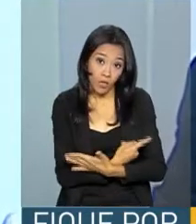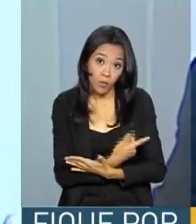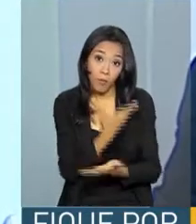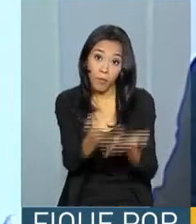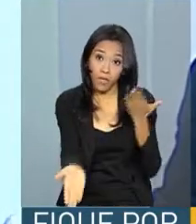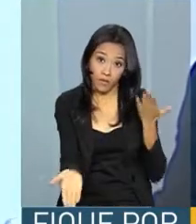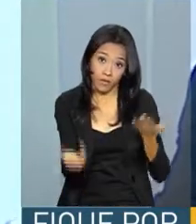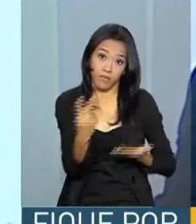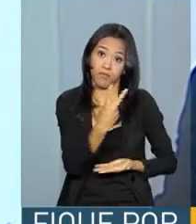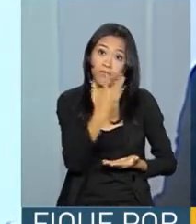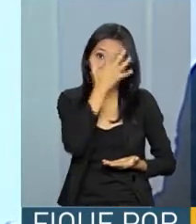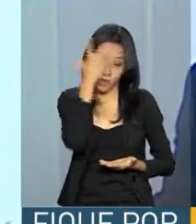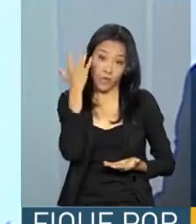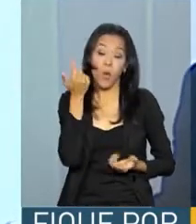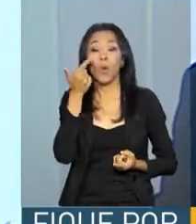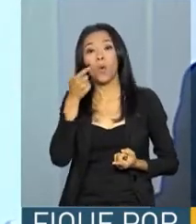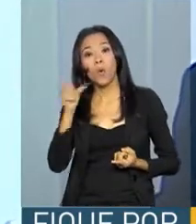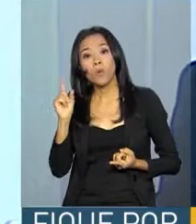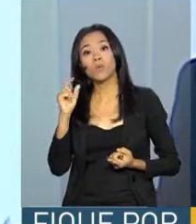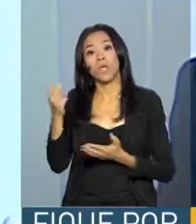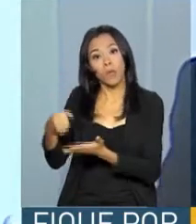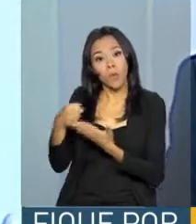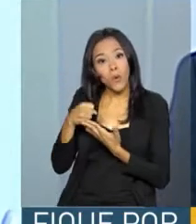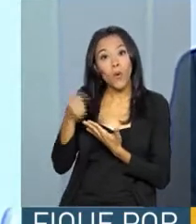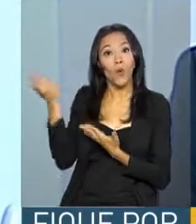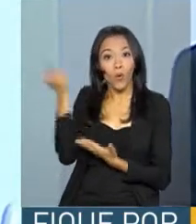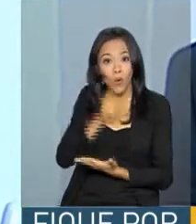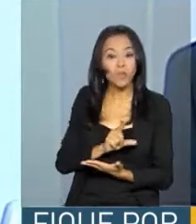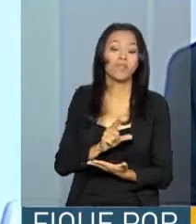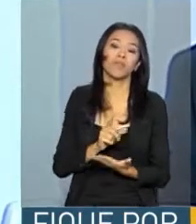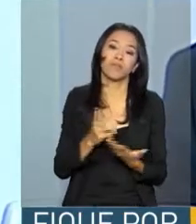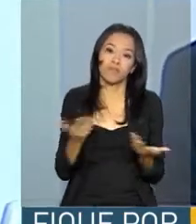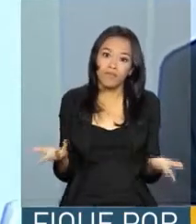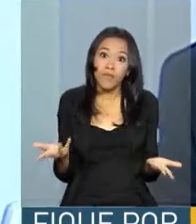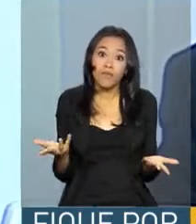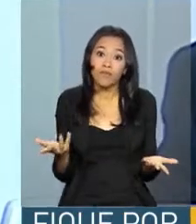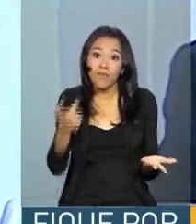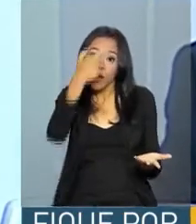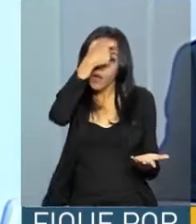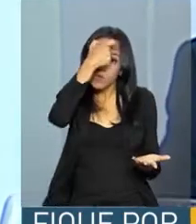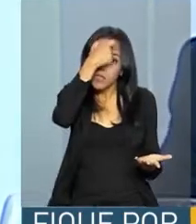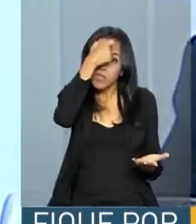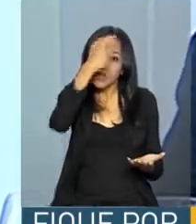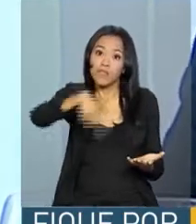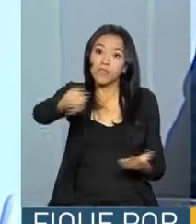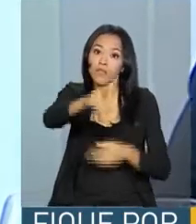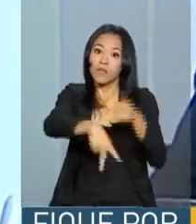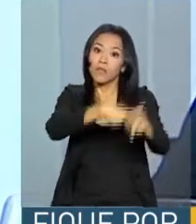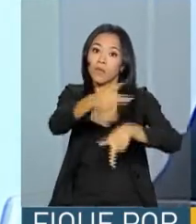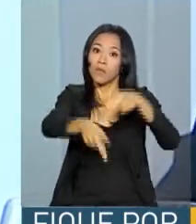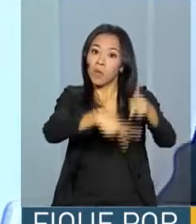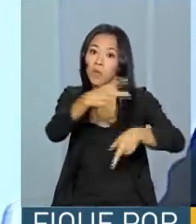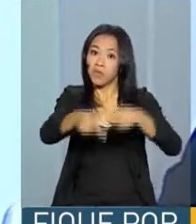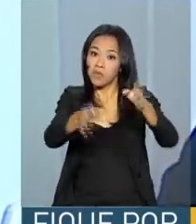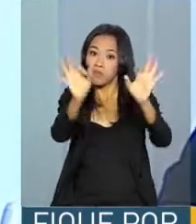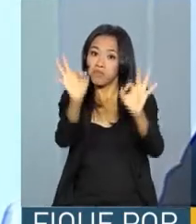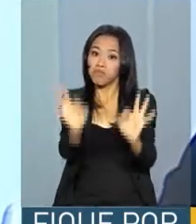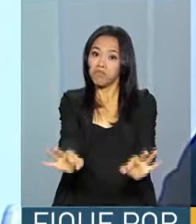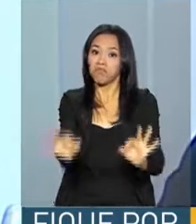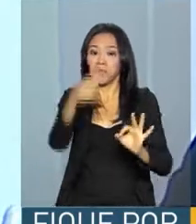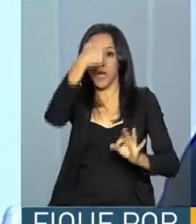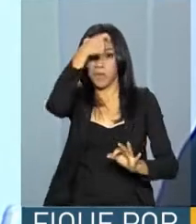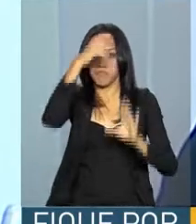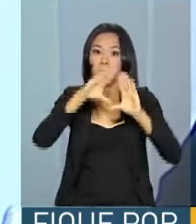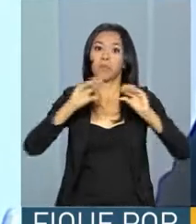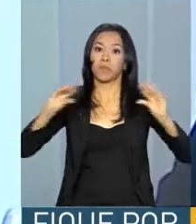a eleição. O outro, que apoiou, ganhou a eleição. Veja como a consciência popular está realmente